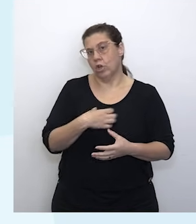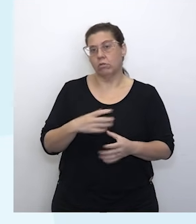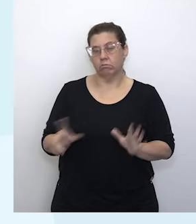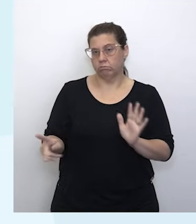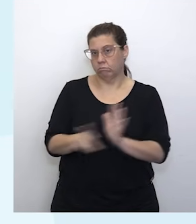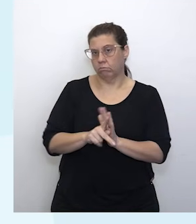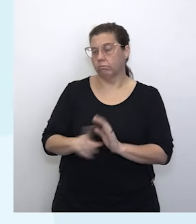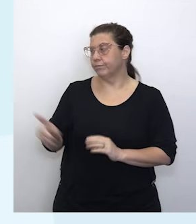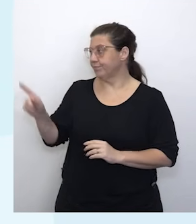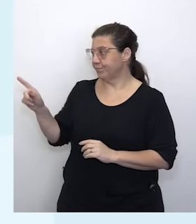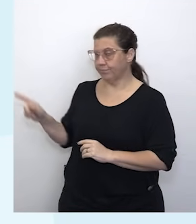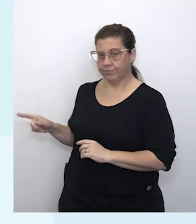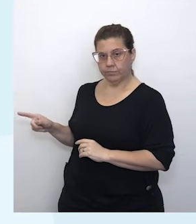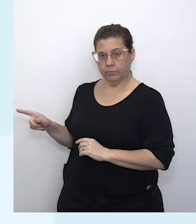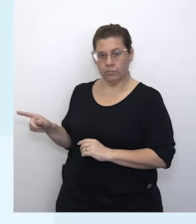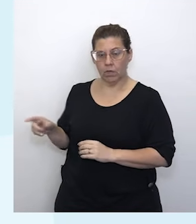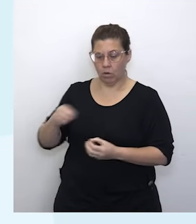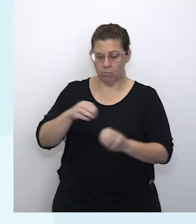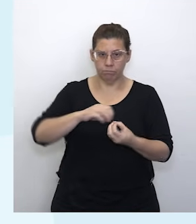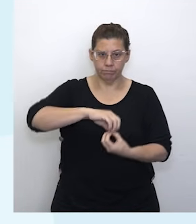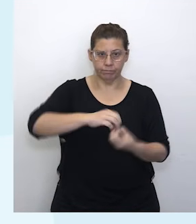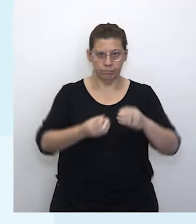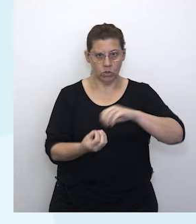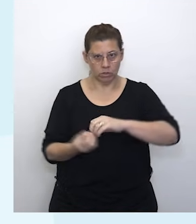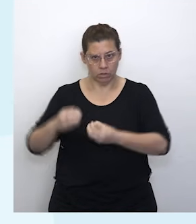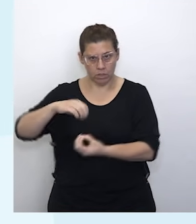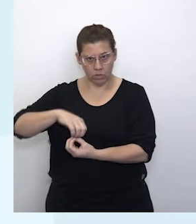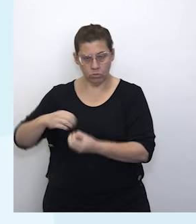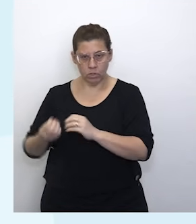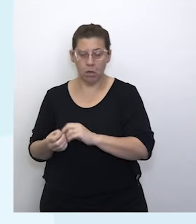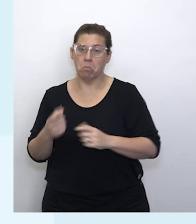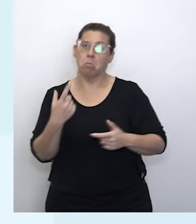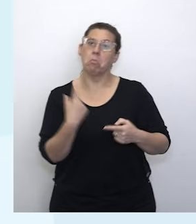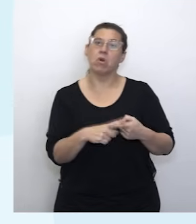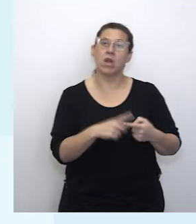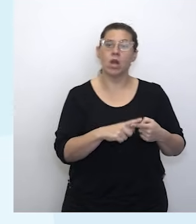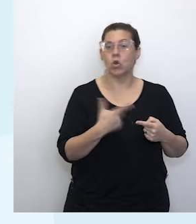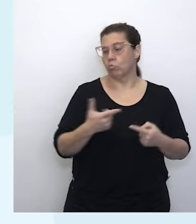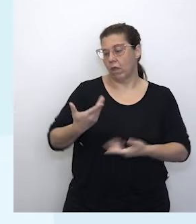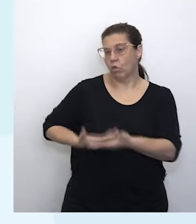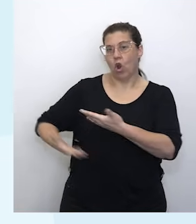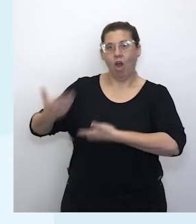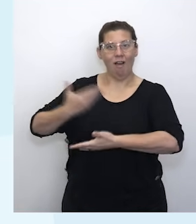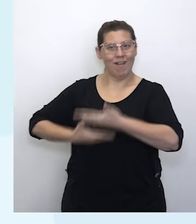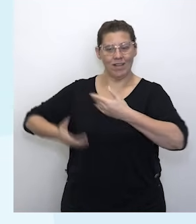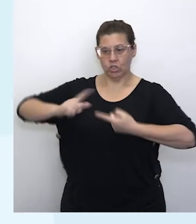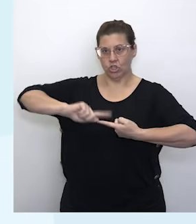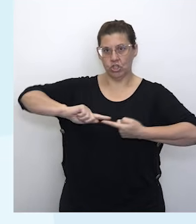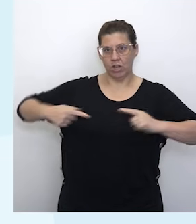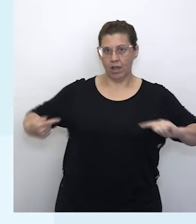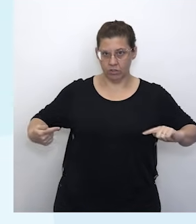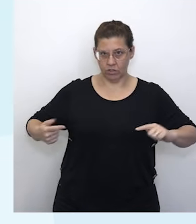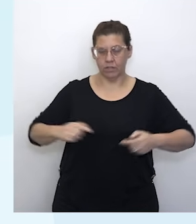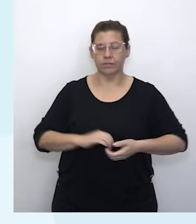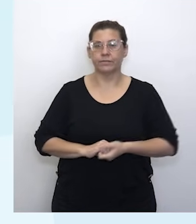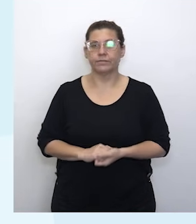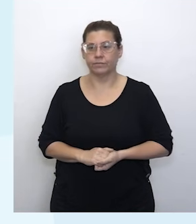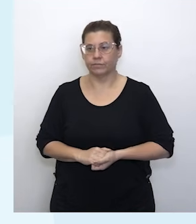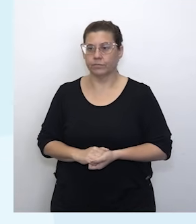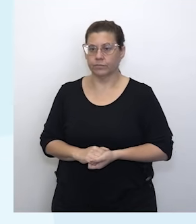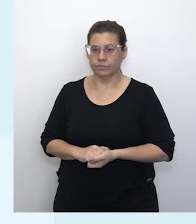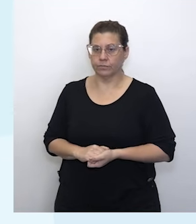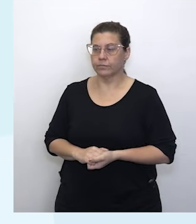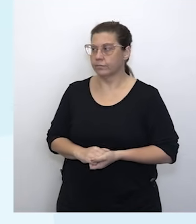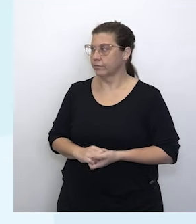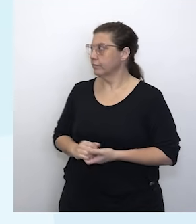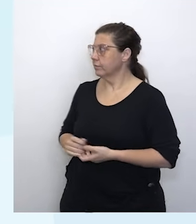reprodução assexuada. Por que que é assexuada? Porque não tem troca, como já foi falado aí no chat, não tem troca de material